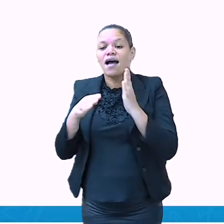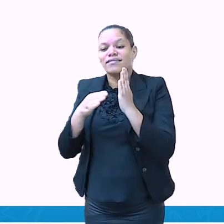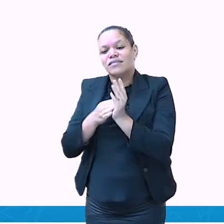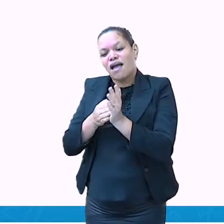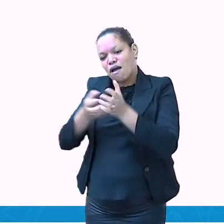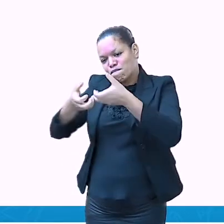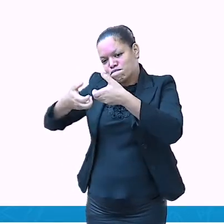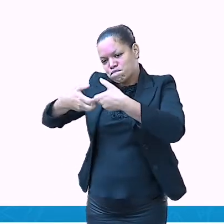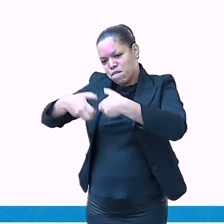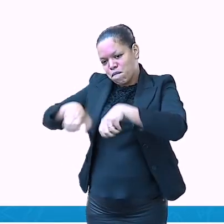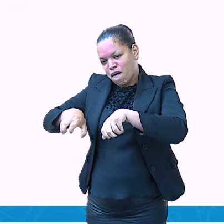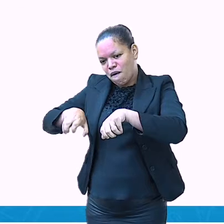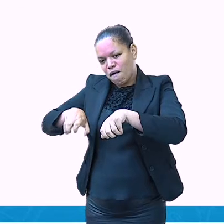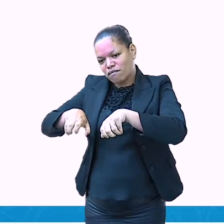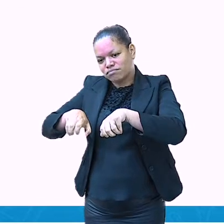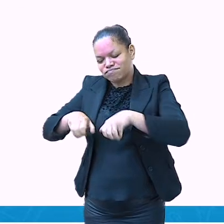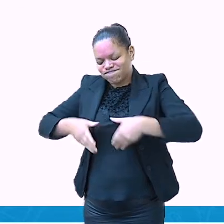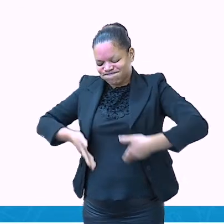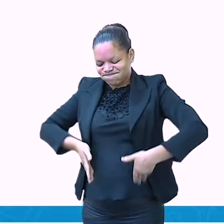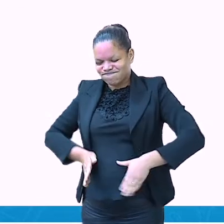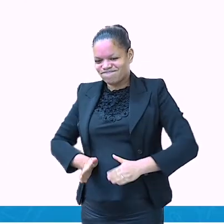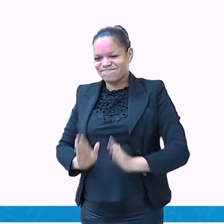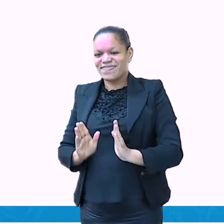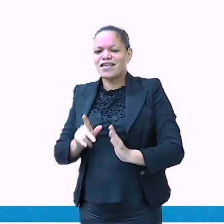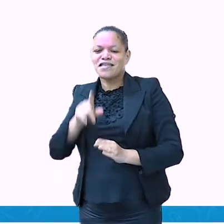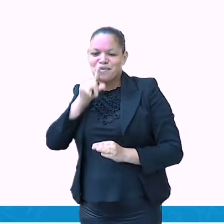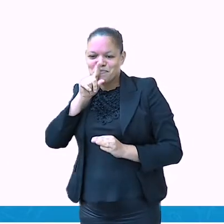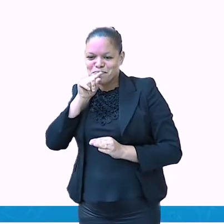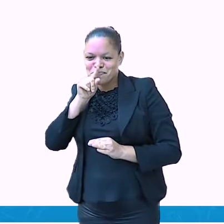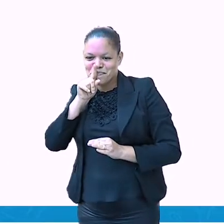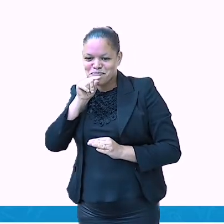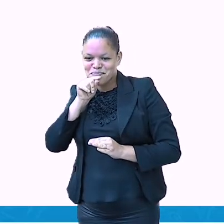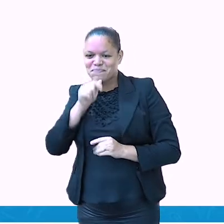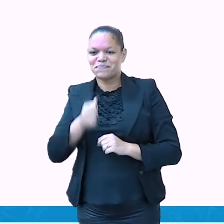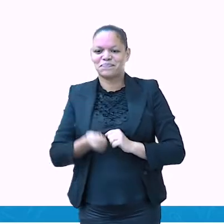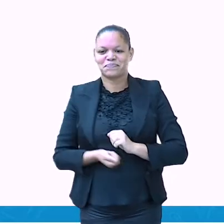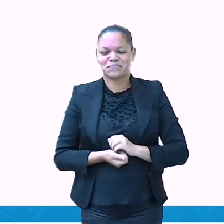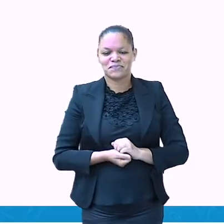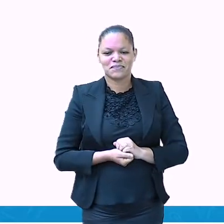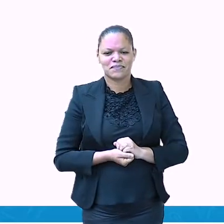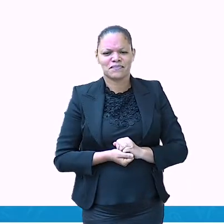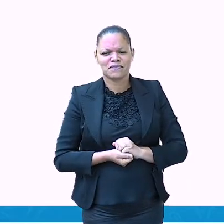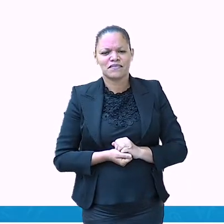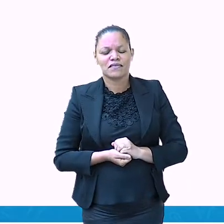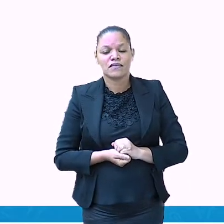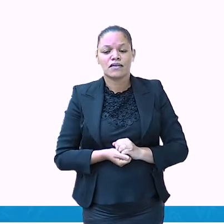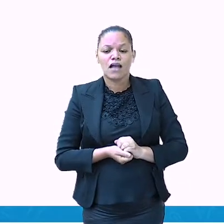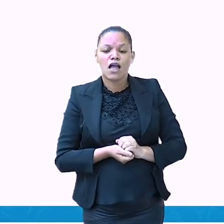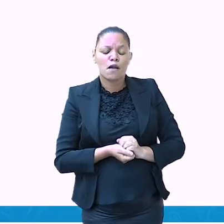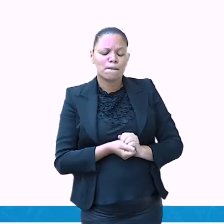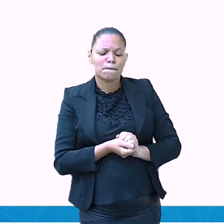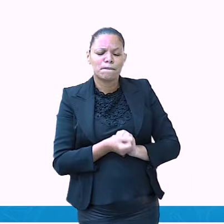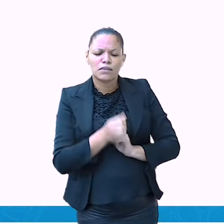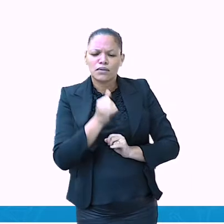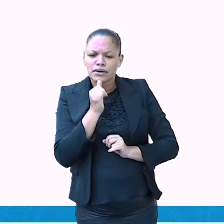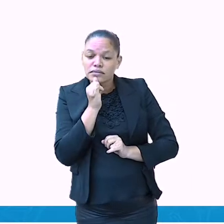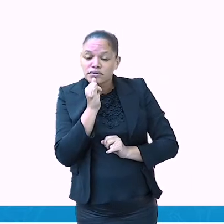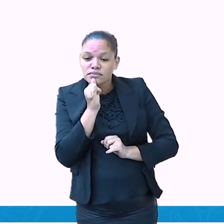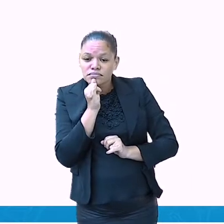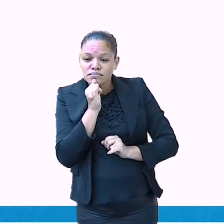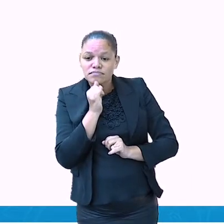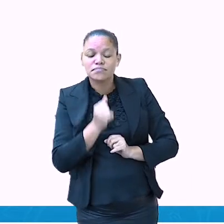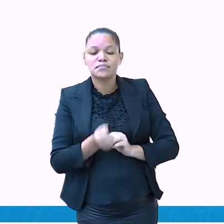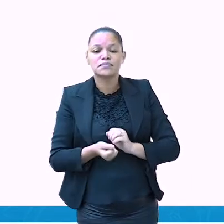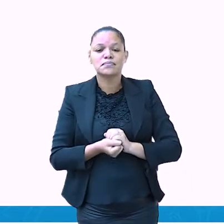eclosão. E aí, por ser gerado em ovos, nós dizemos que eles